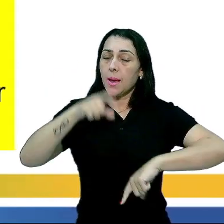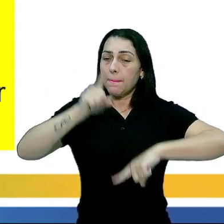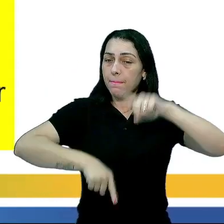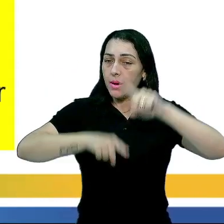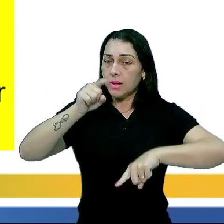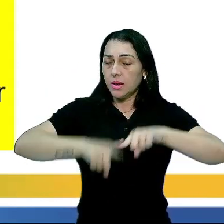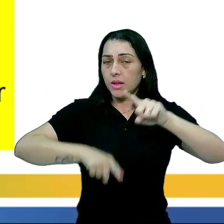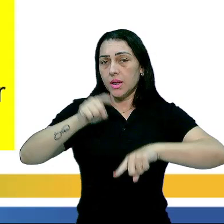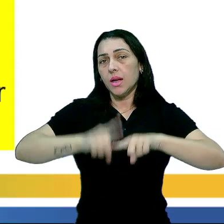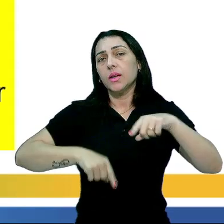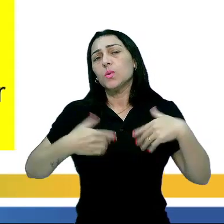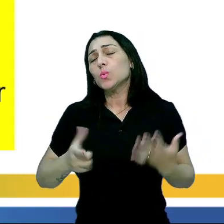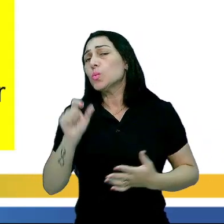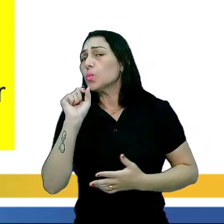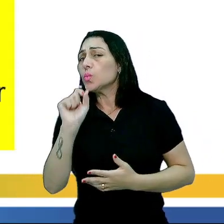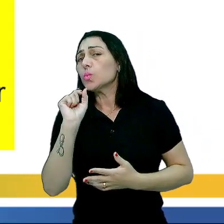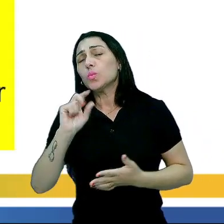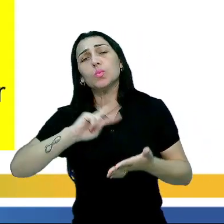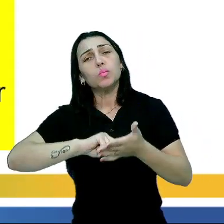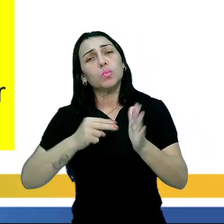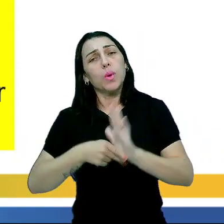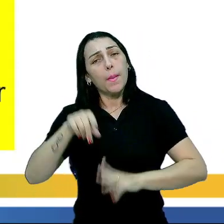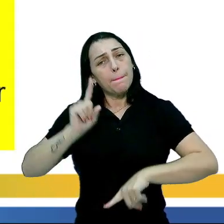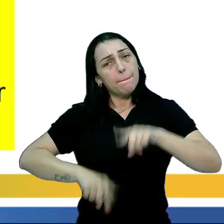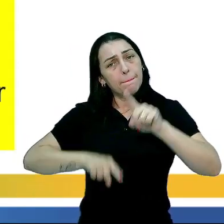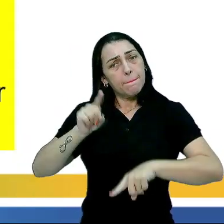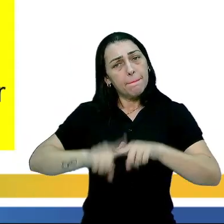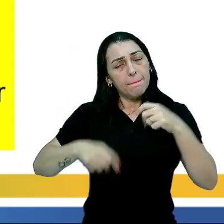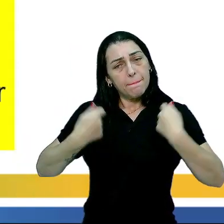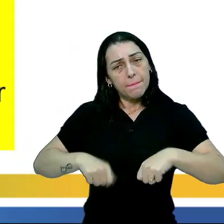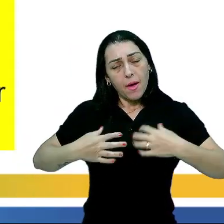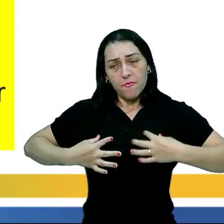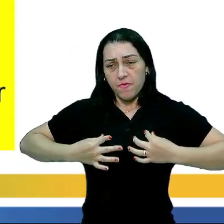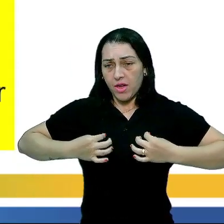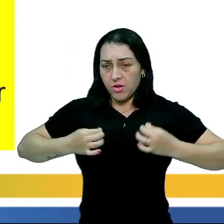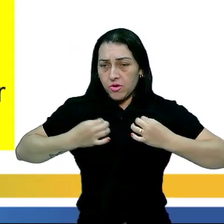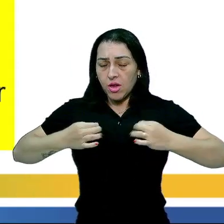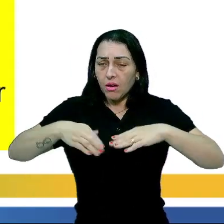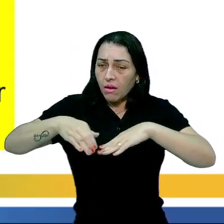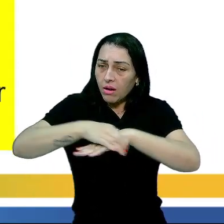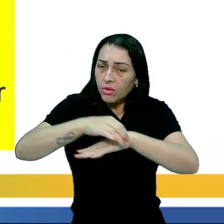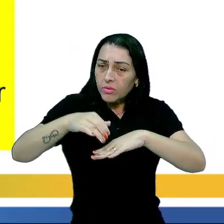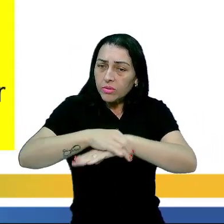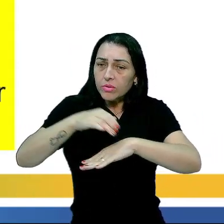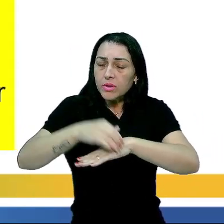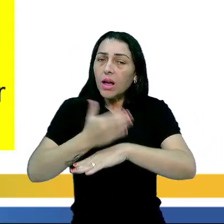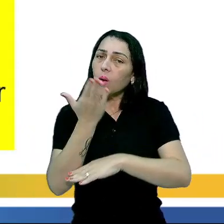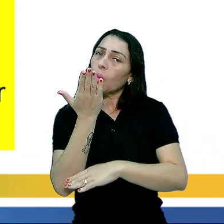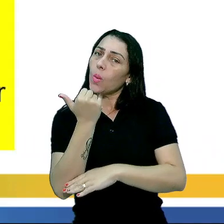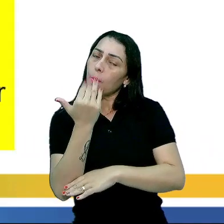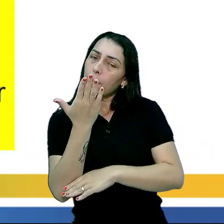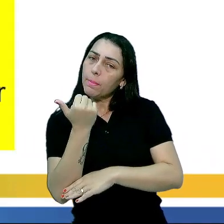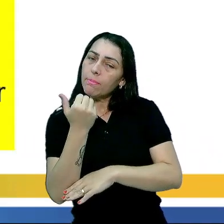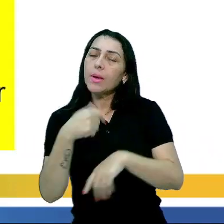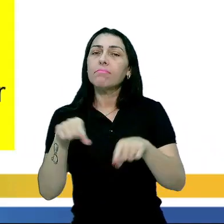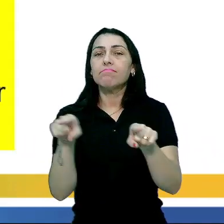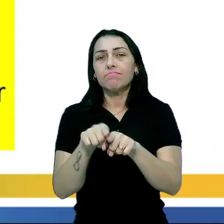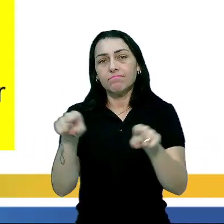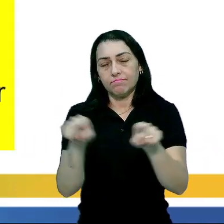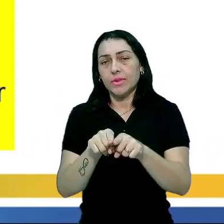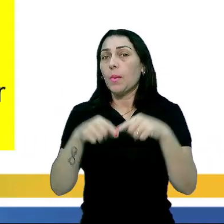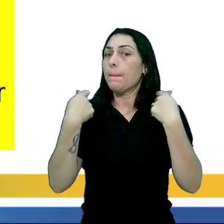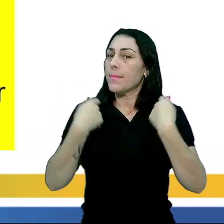materiais ou simbólicas. Então, o que é uma necessidade material? Vestir, calçar, se alimentar. Então,